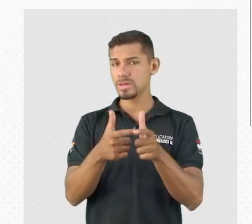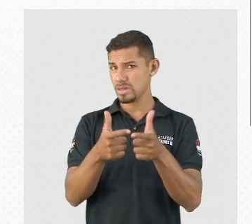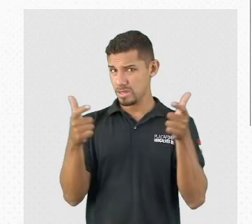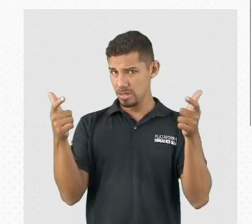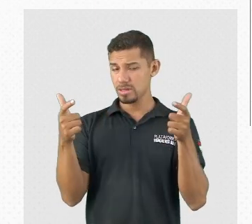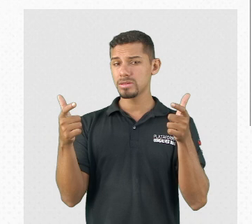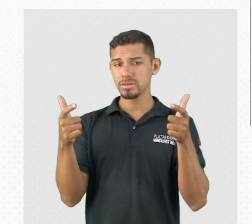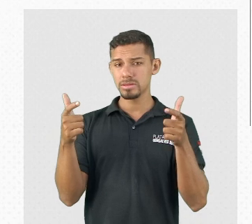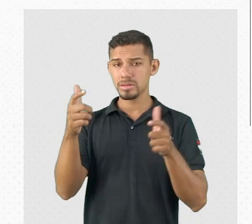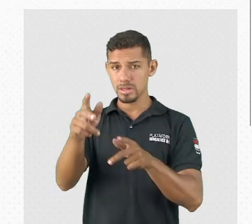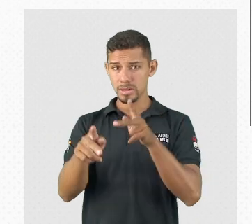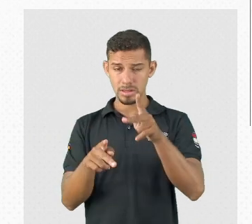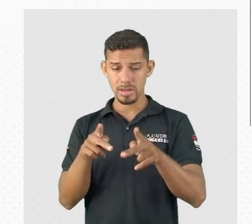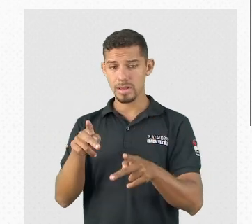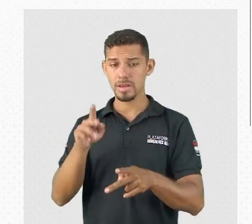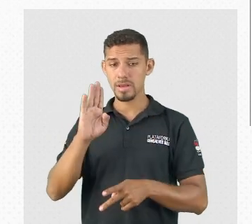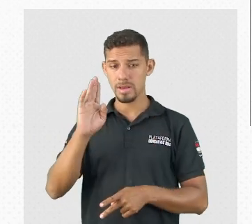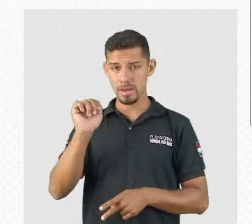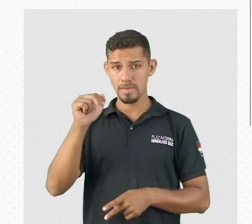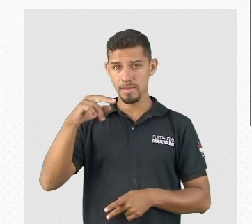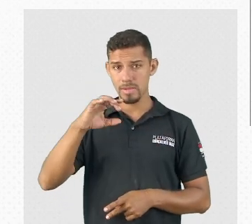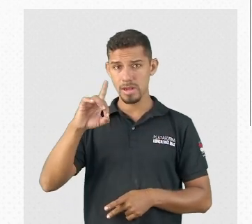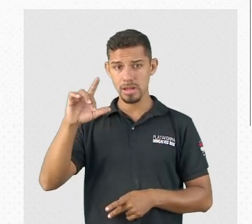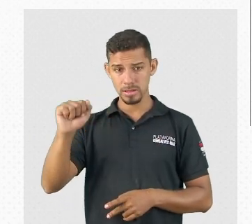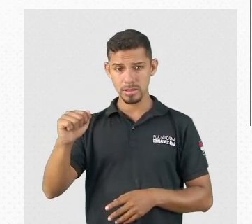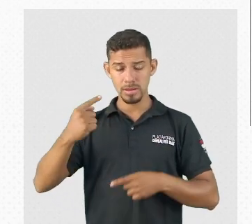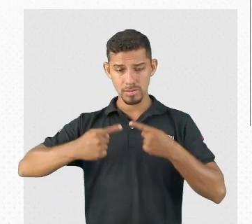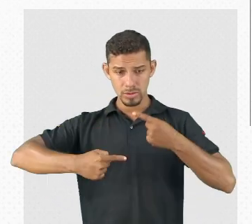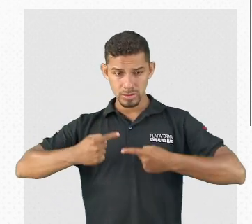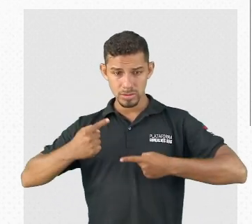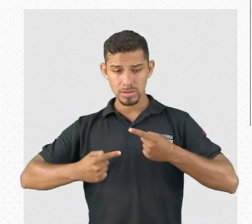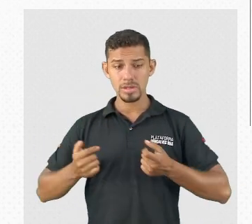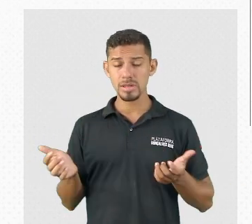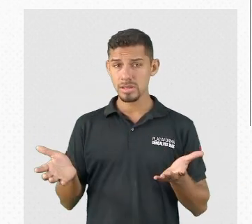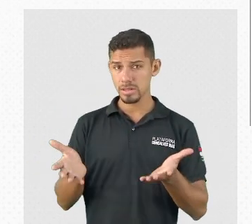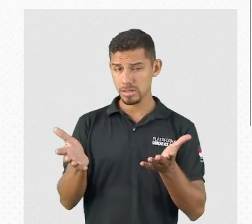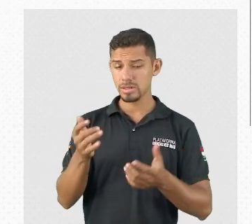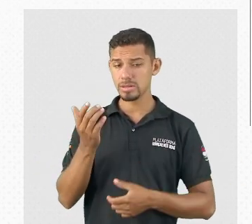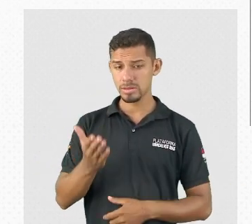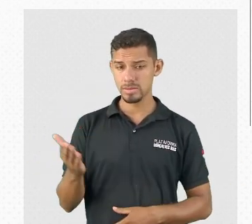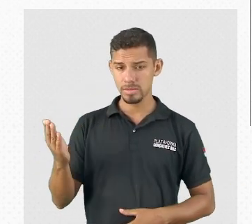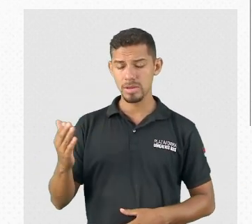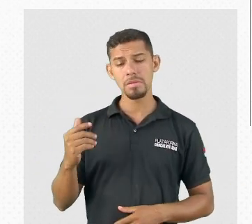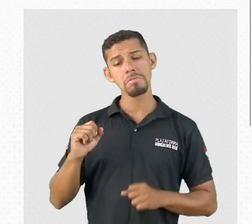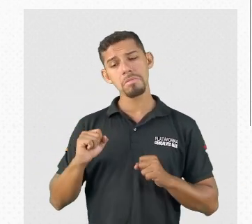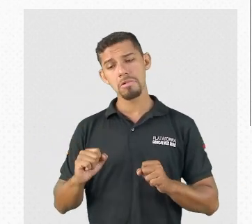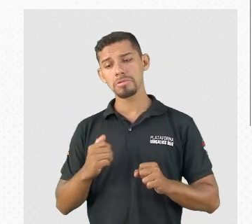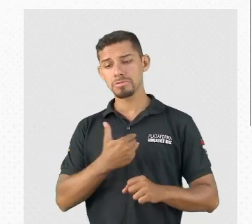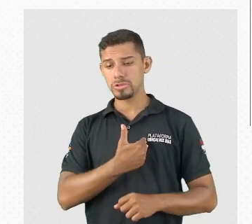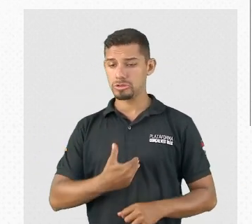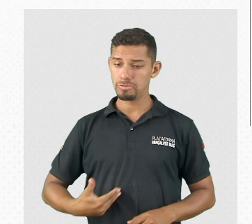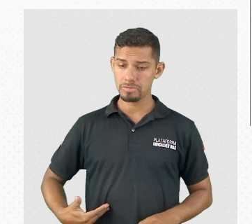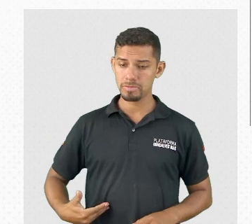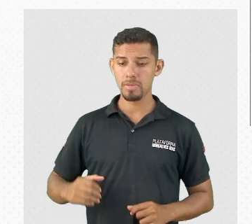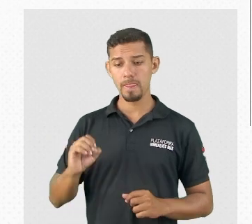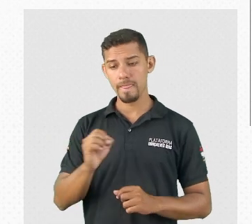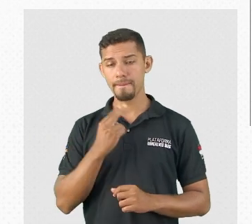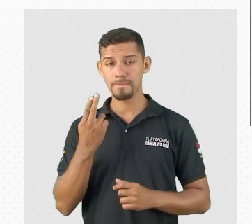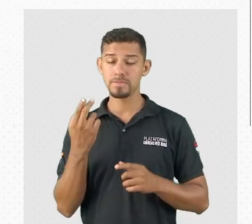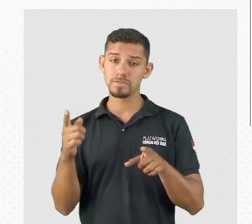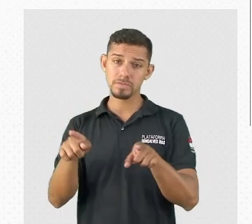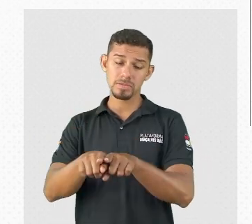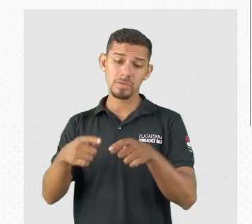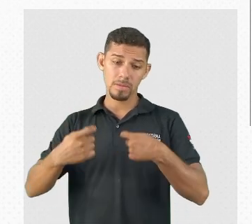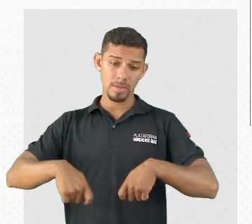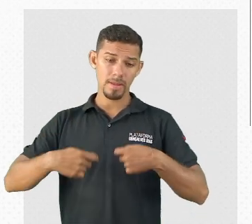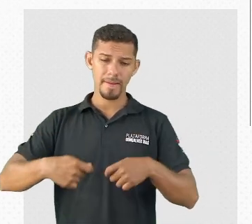parte dessa bancada política é formada por esses homens, eles podem governar, mas eles precisam